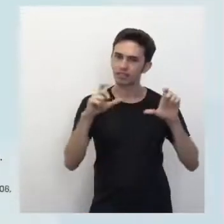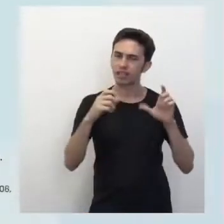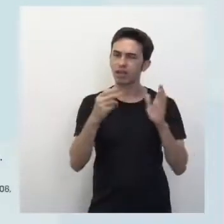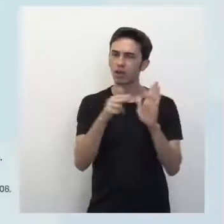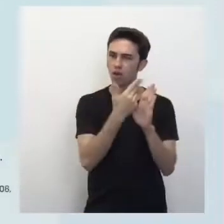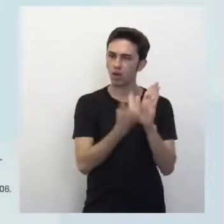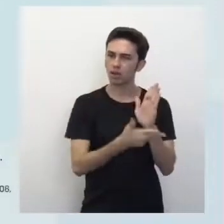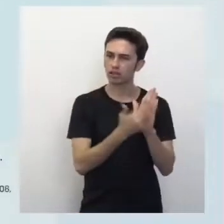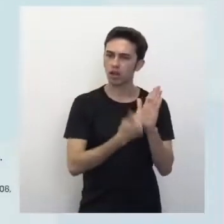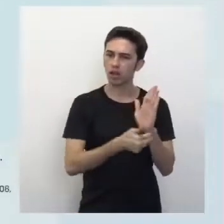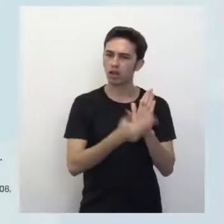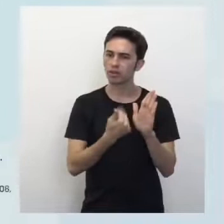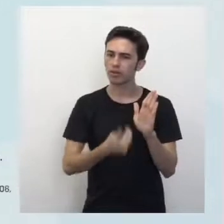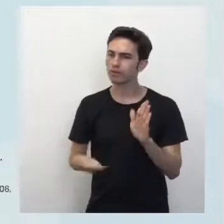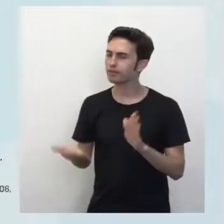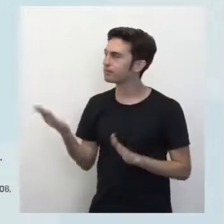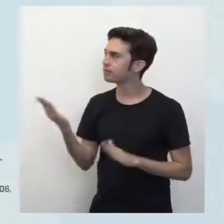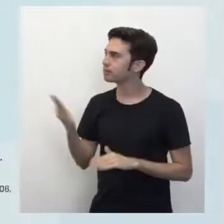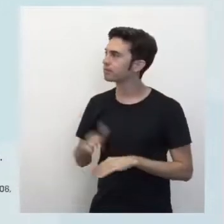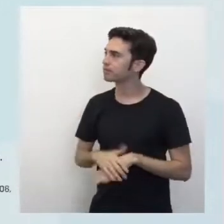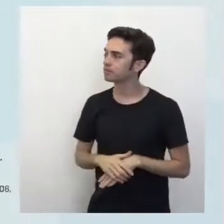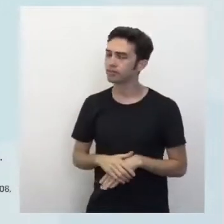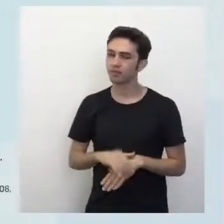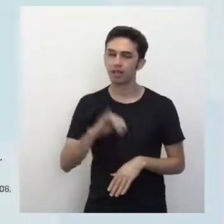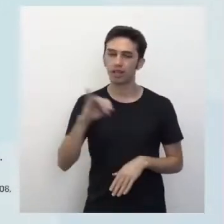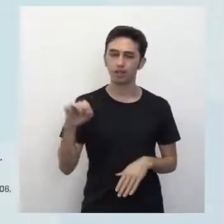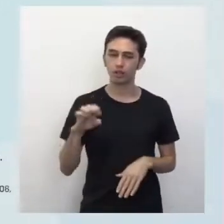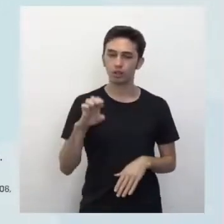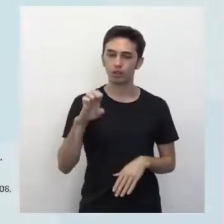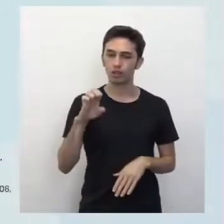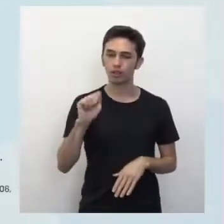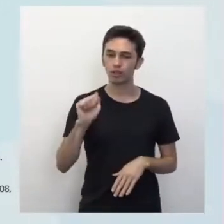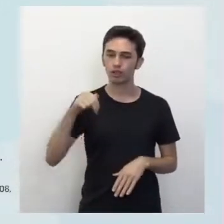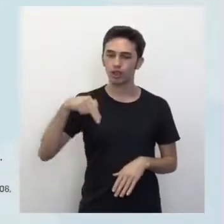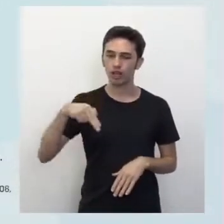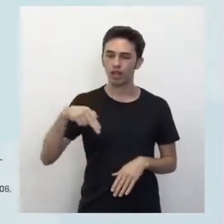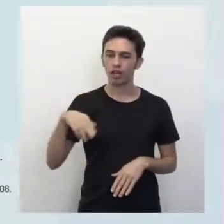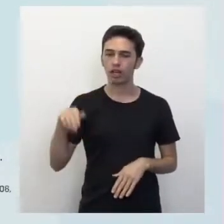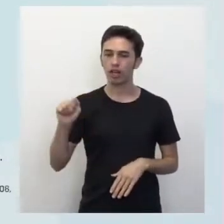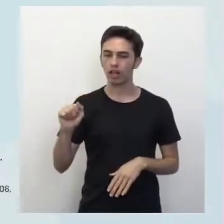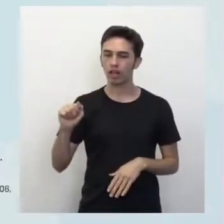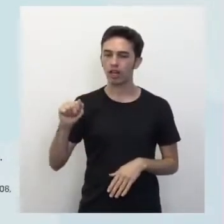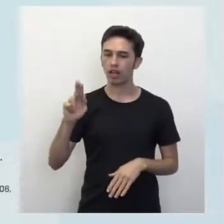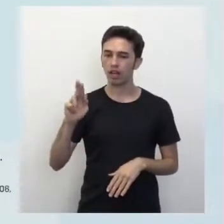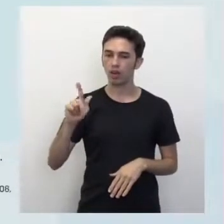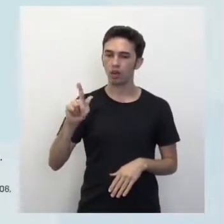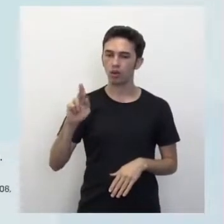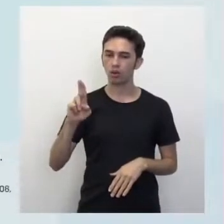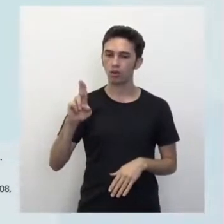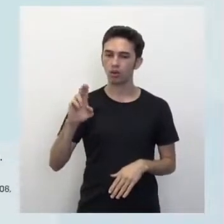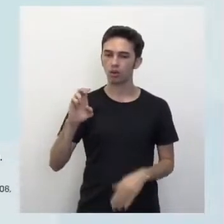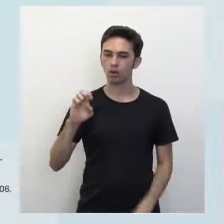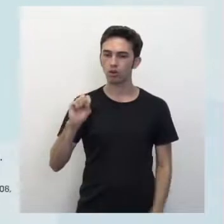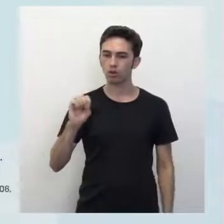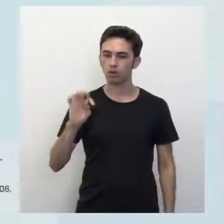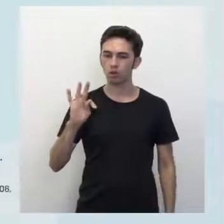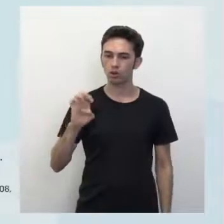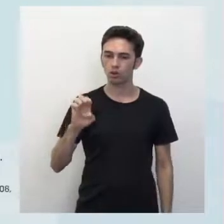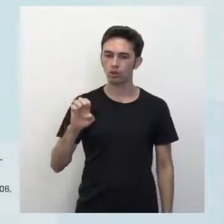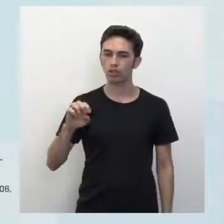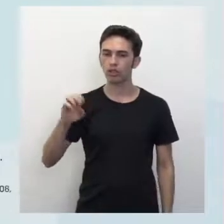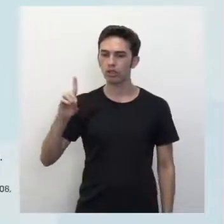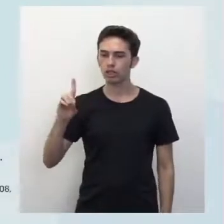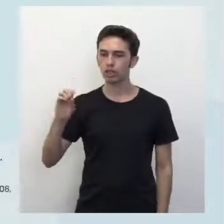trouxe para vocês, do Jean-Auguste Dominique Ingres, né? Que mostra